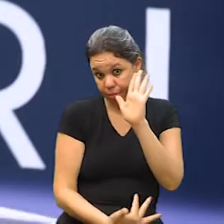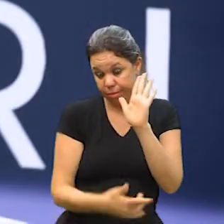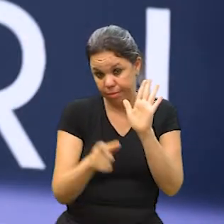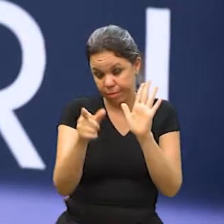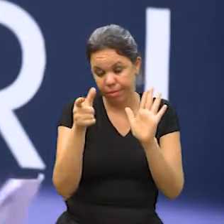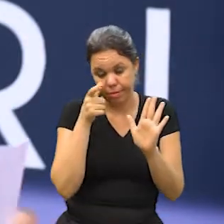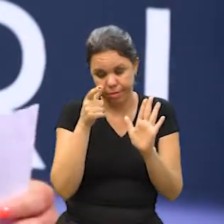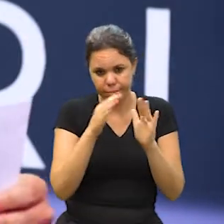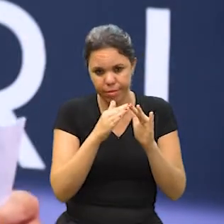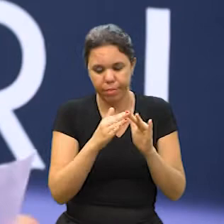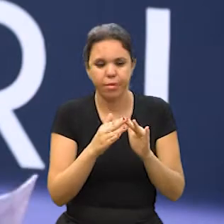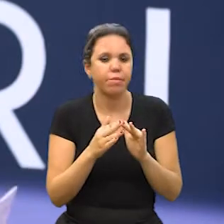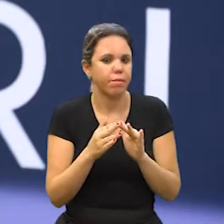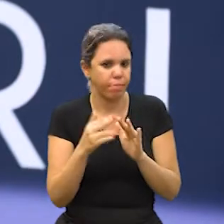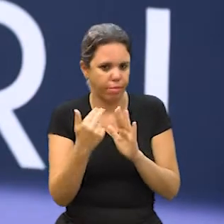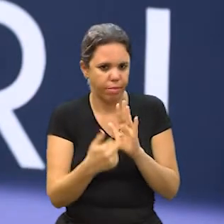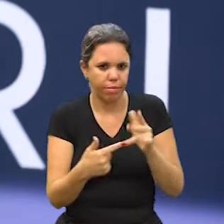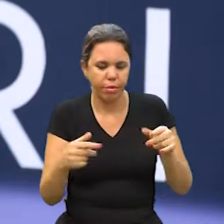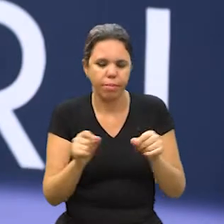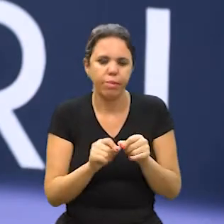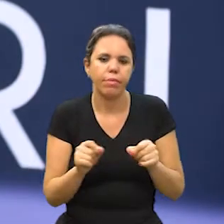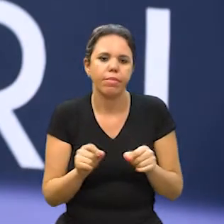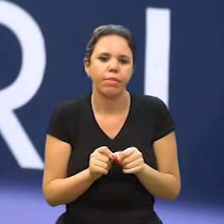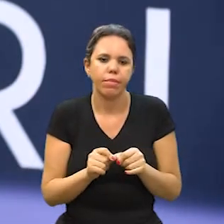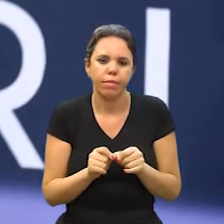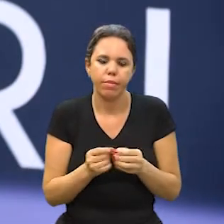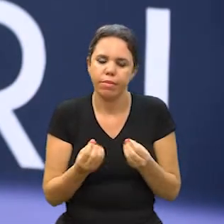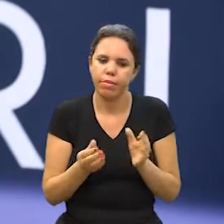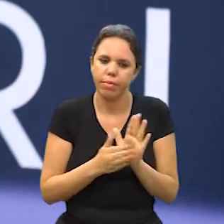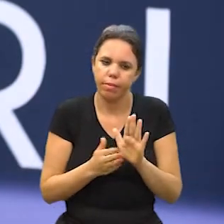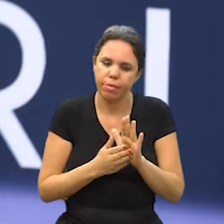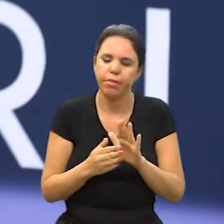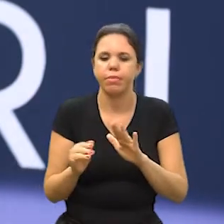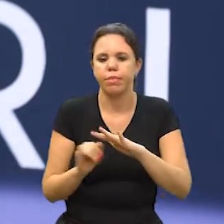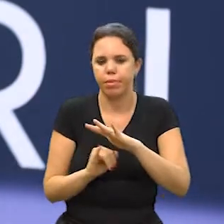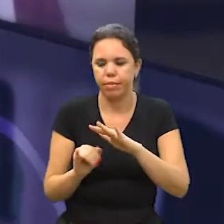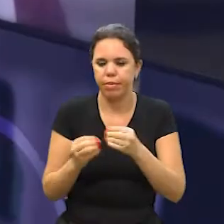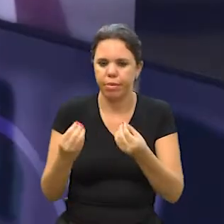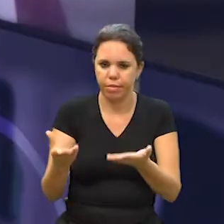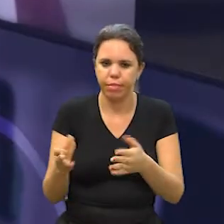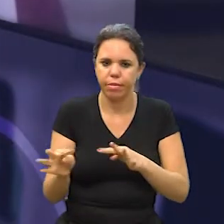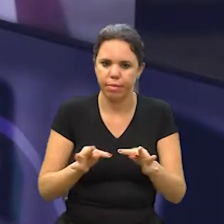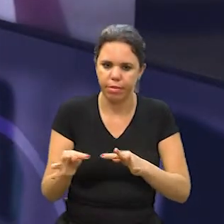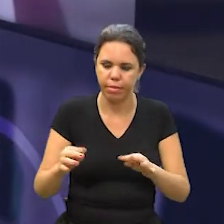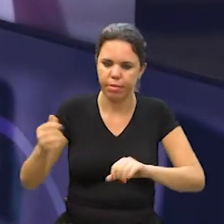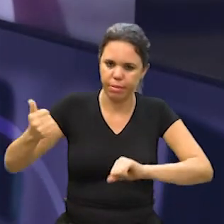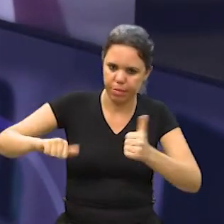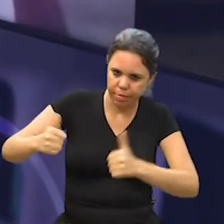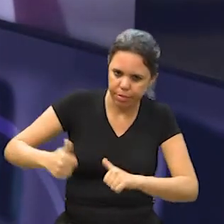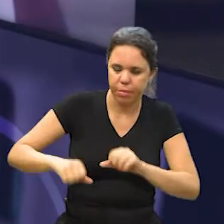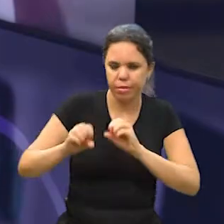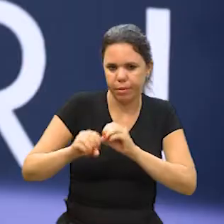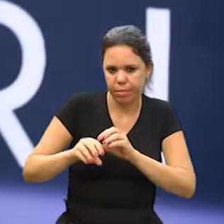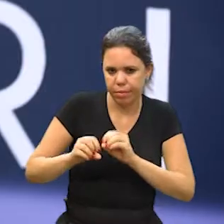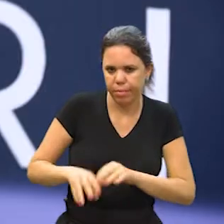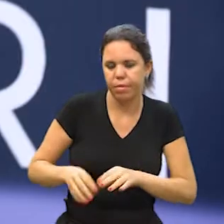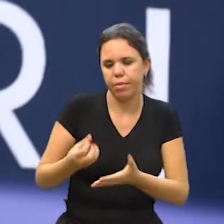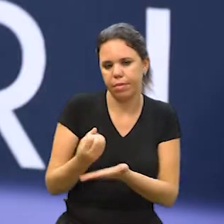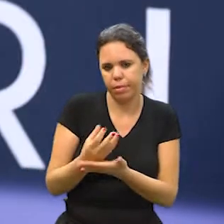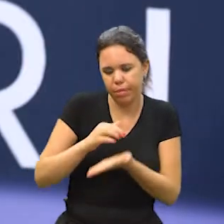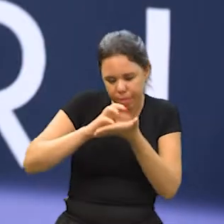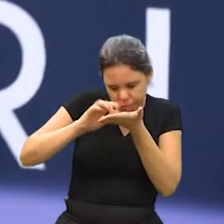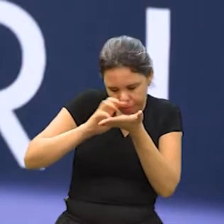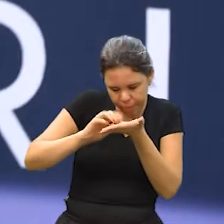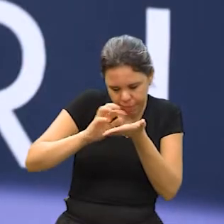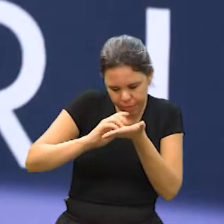né? Informando, Márcia, a lista é grande de coisas que a entidade oferece. Tem a triagem, né, em primeiro lugar, tem a avaliação pedagógica, a alfabetização